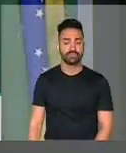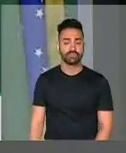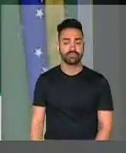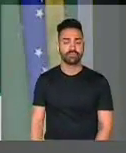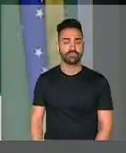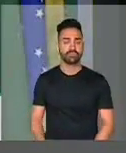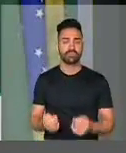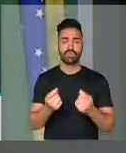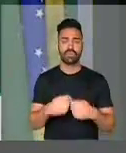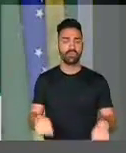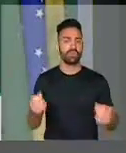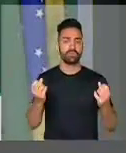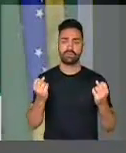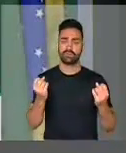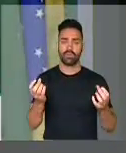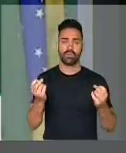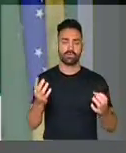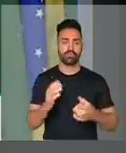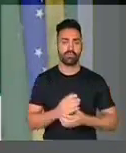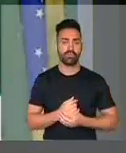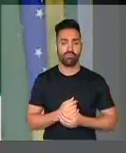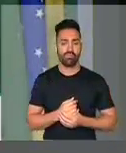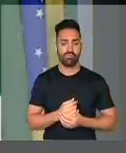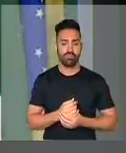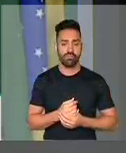as informações